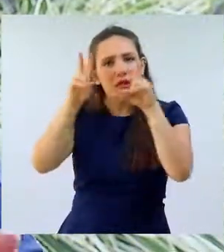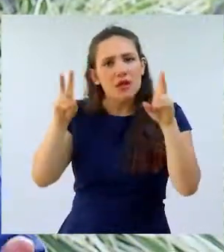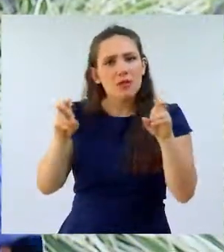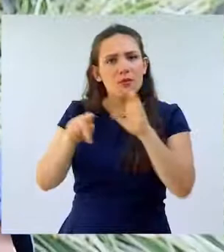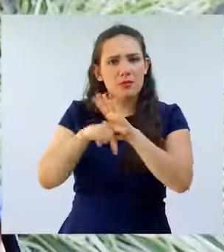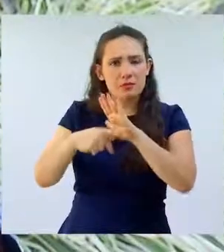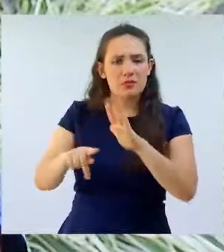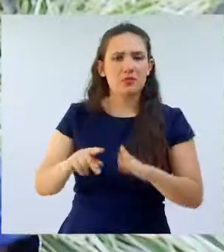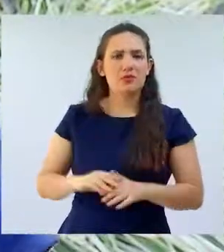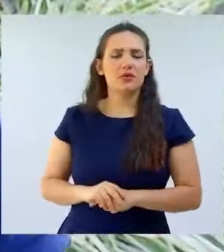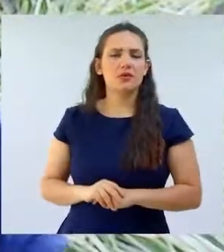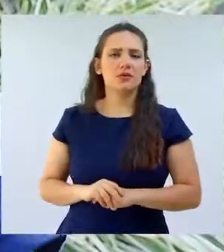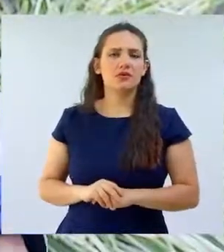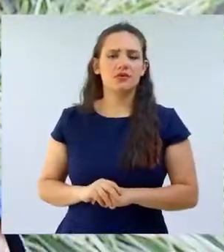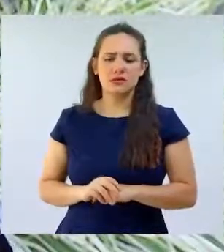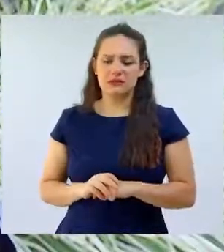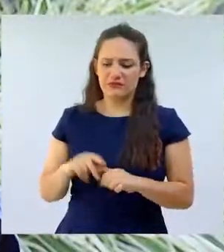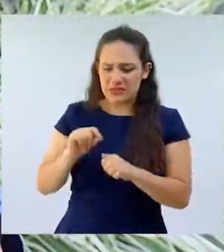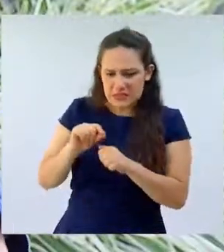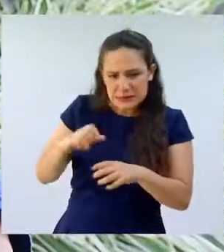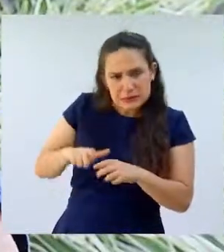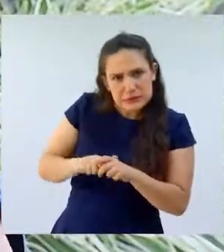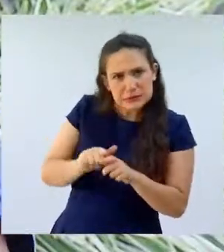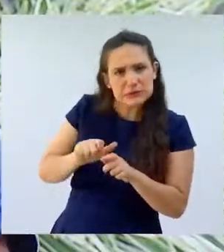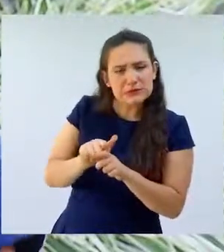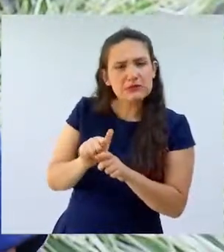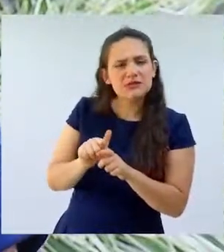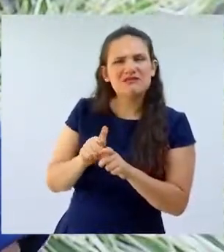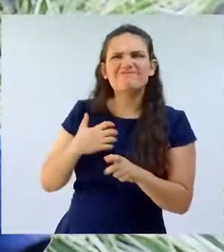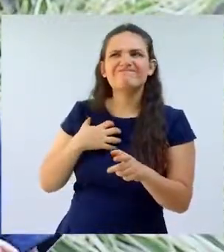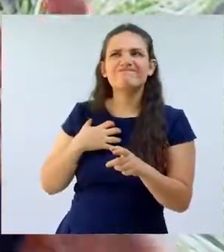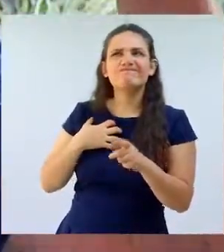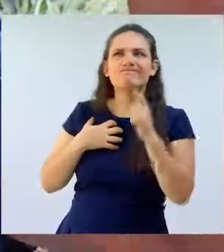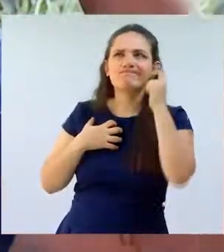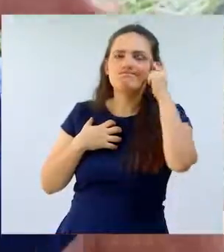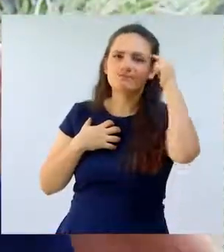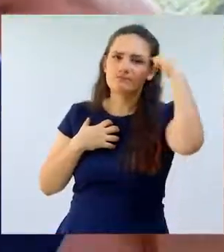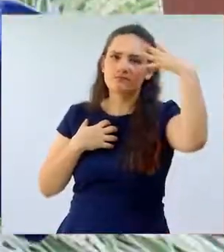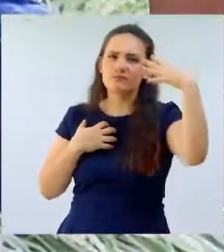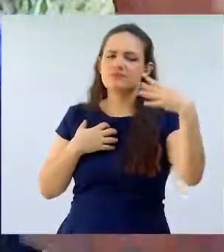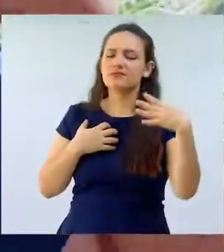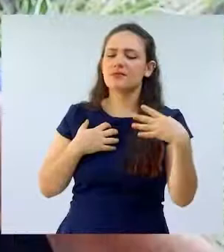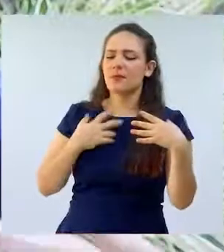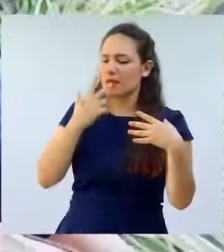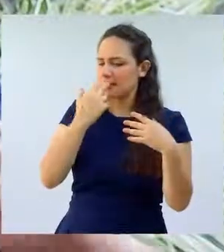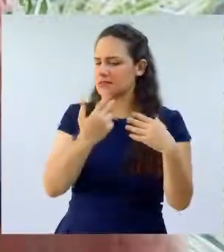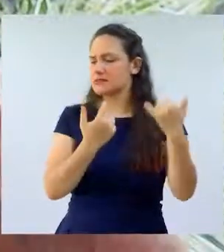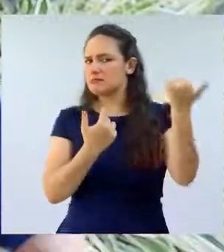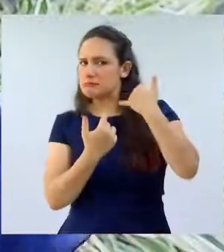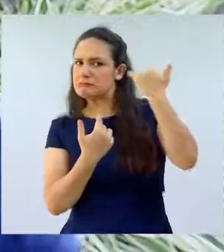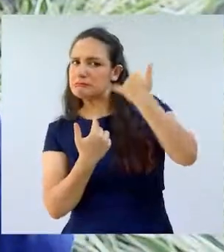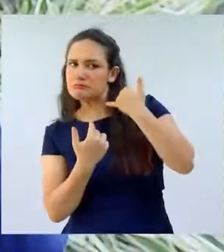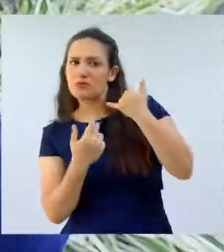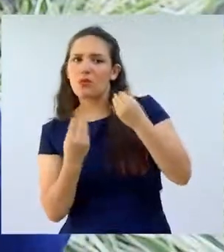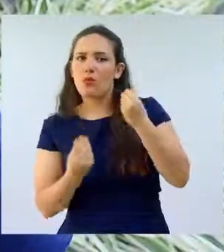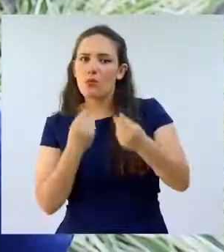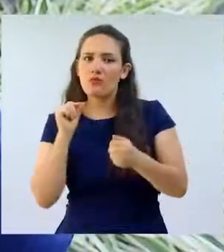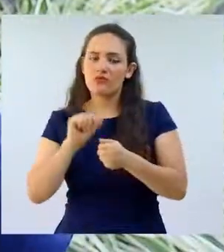em relação a esse tipo de material, esse tipo de escultura, parece que sempre vem uma coisa na minha cabeça. Fala, faz